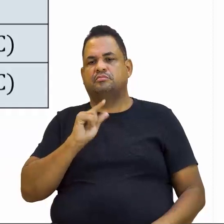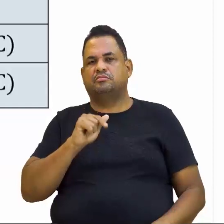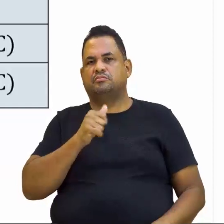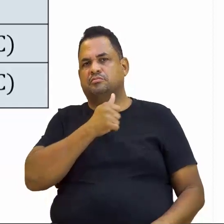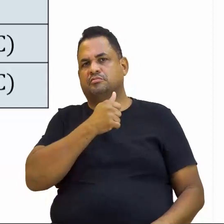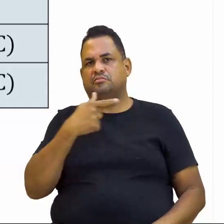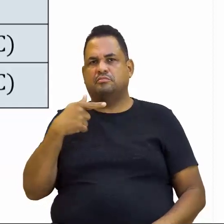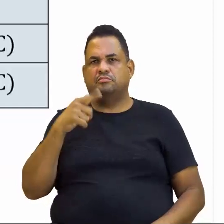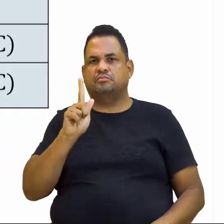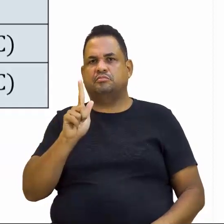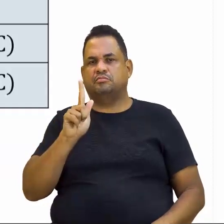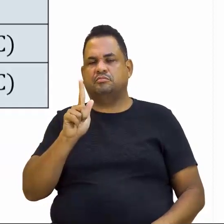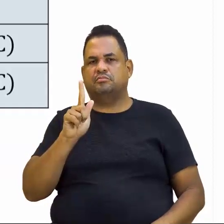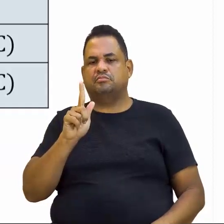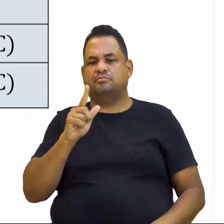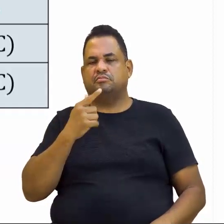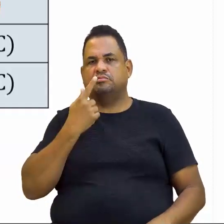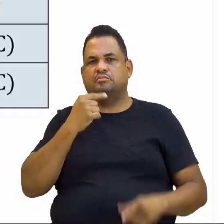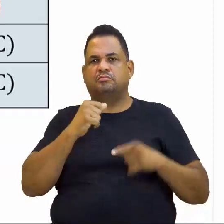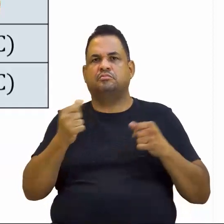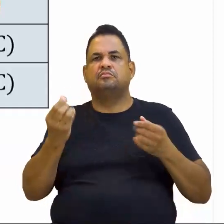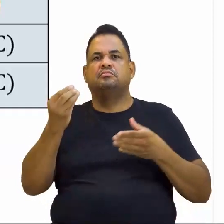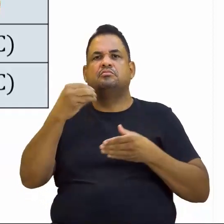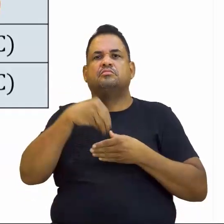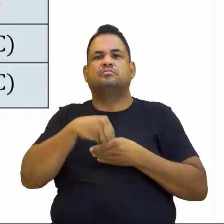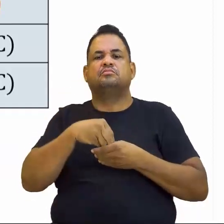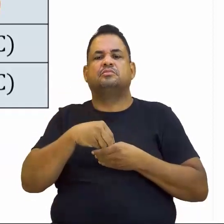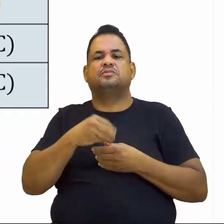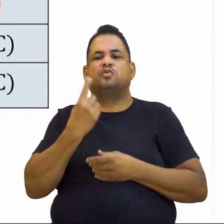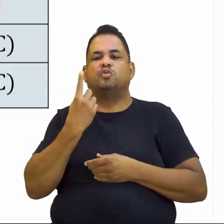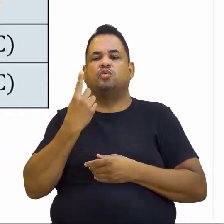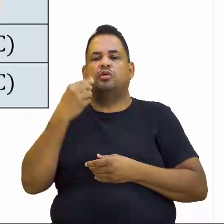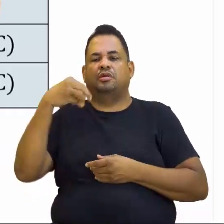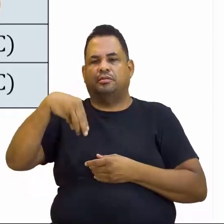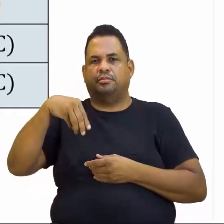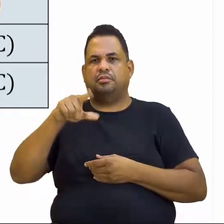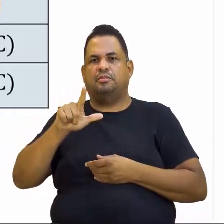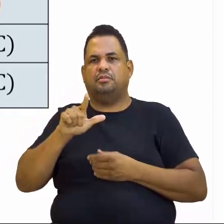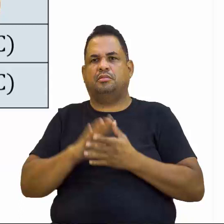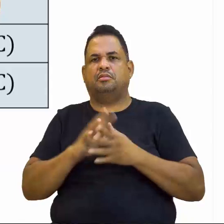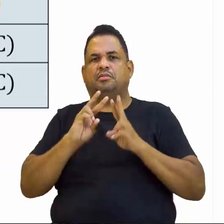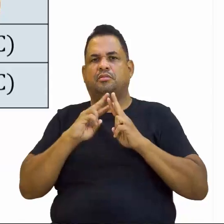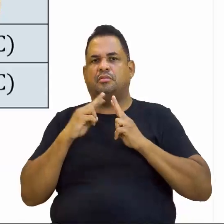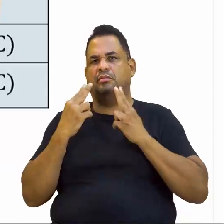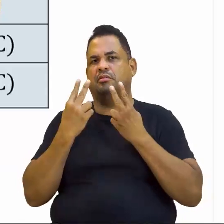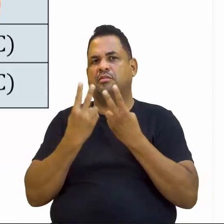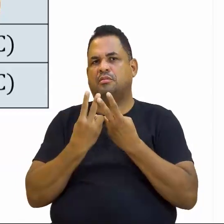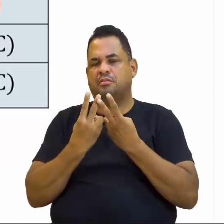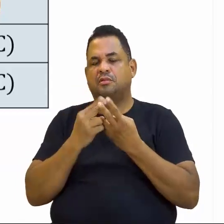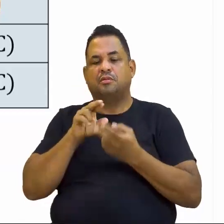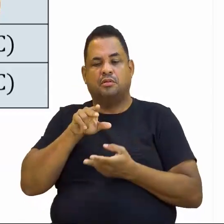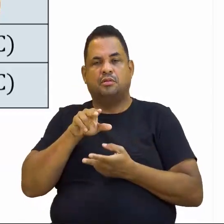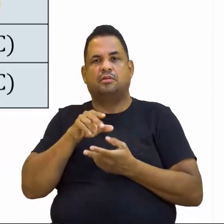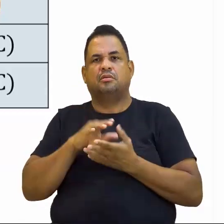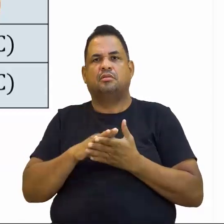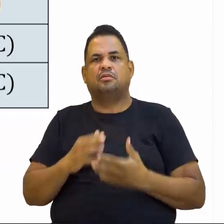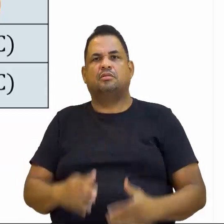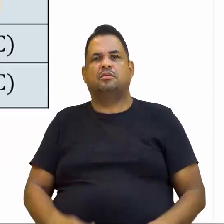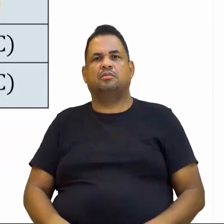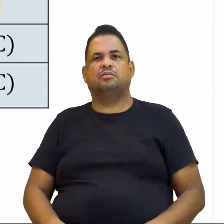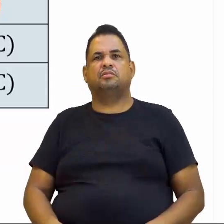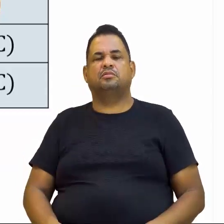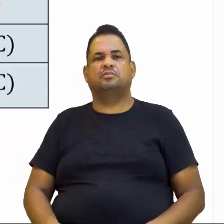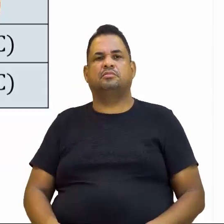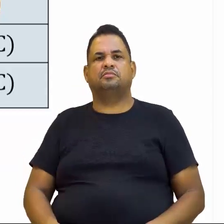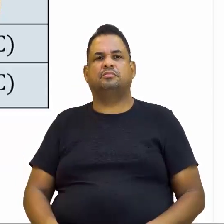2,17 gramas desse sal vão caber em 1 ml. O volume é o mesmo, observem, 1 ml,